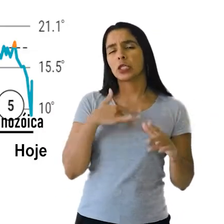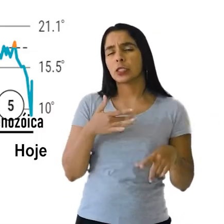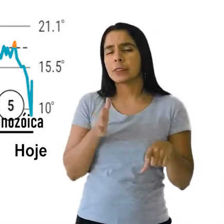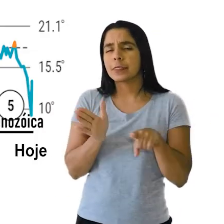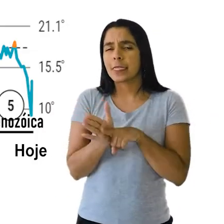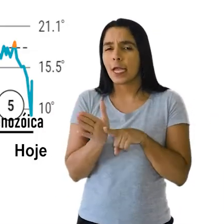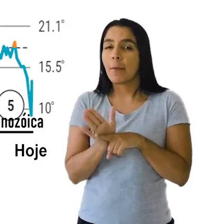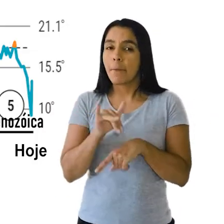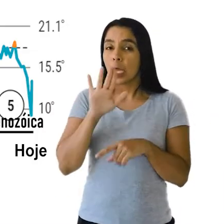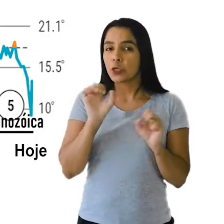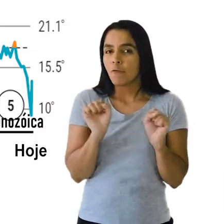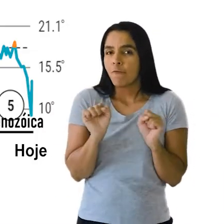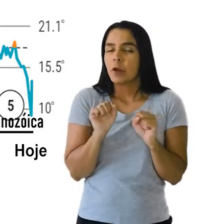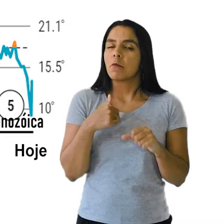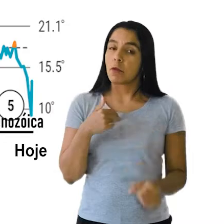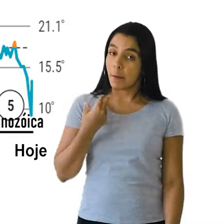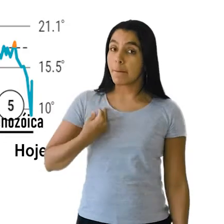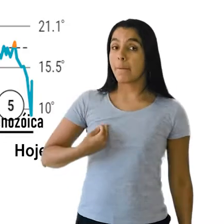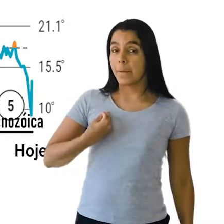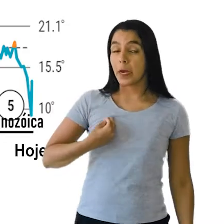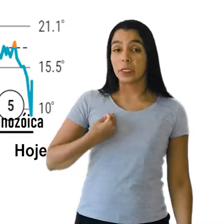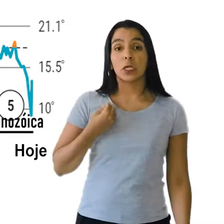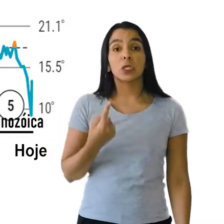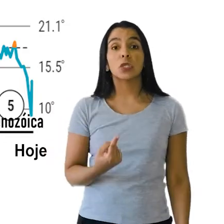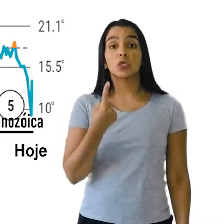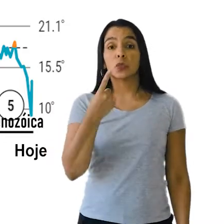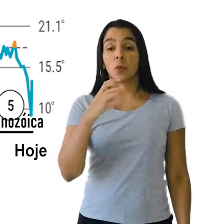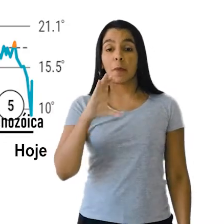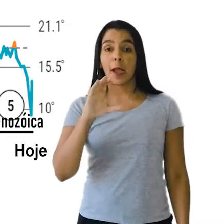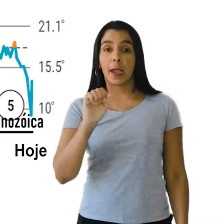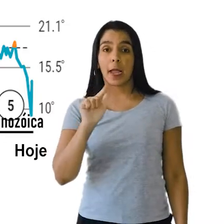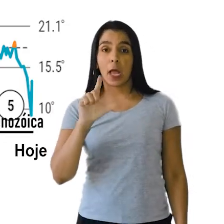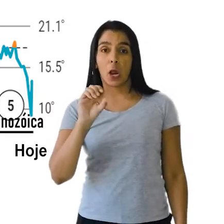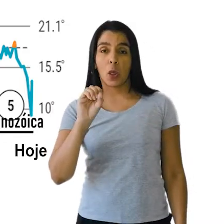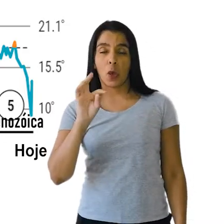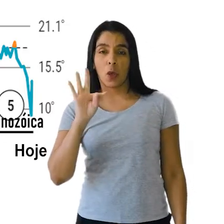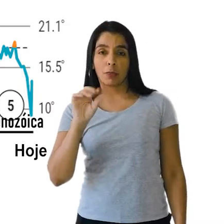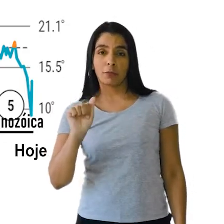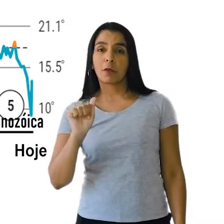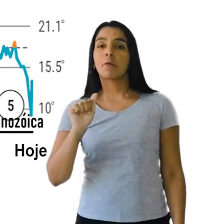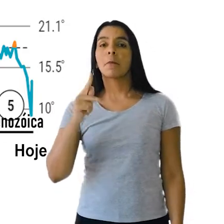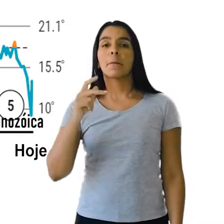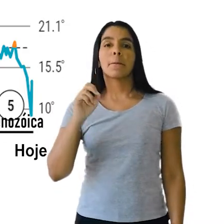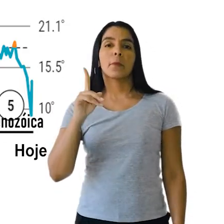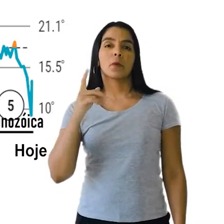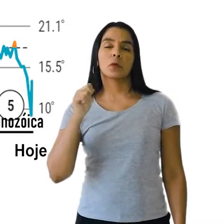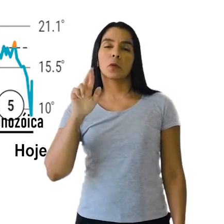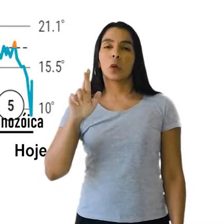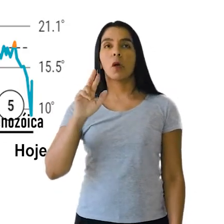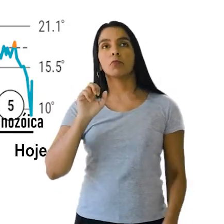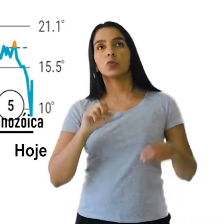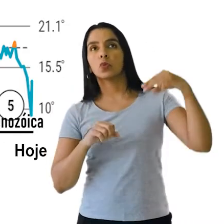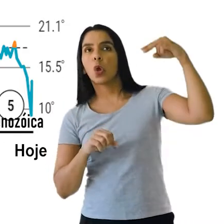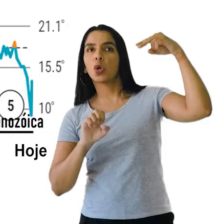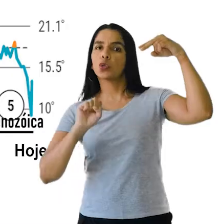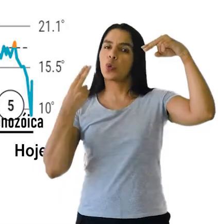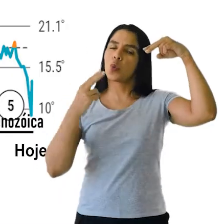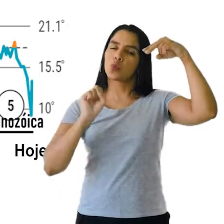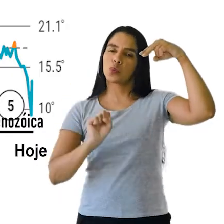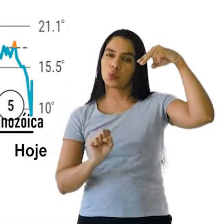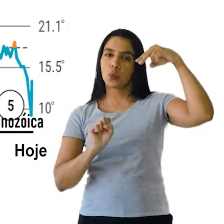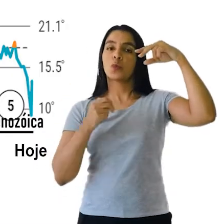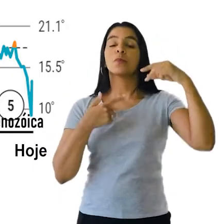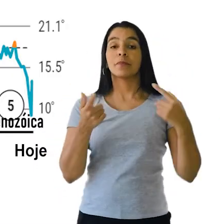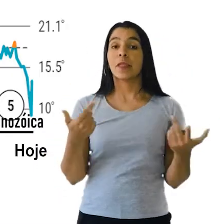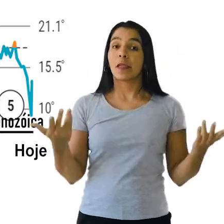balanço de energia um pouco mais negativo e, portanto, com a presença de pelo menos uma calota polar, né? Ou